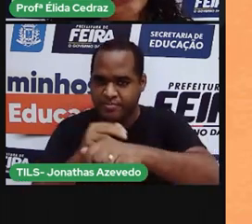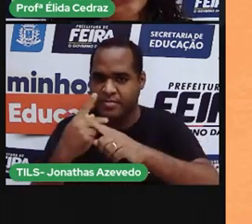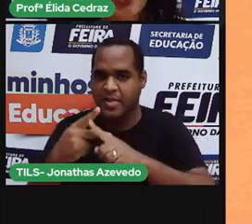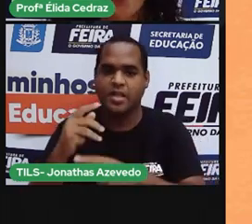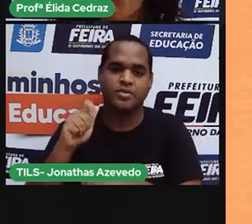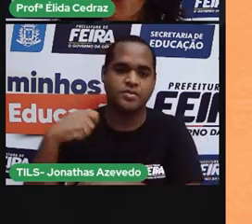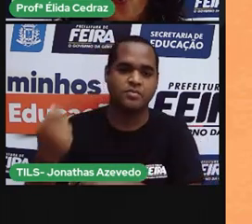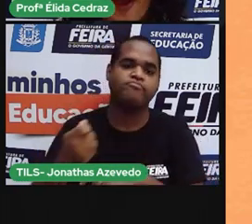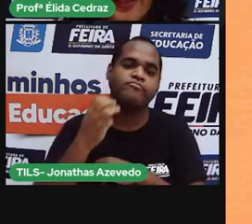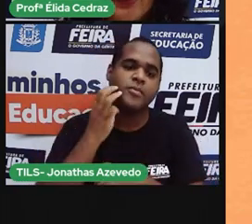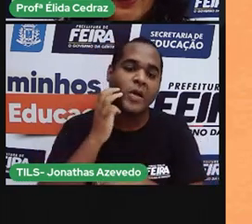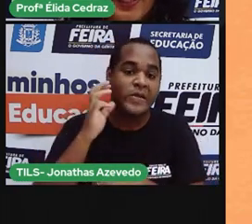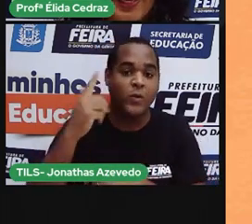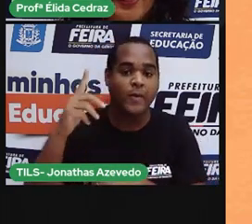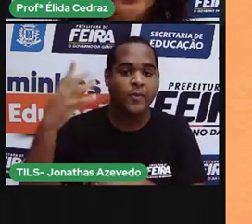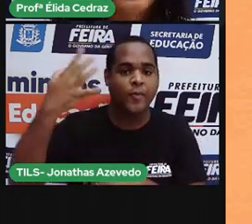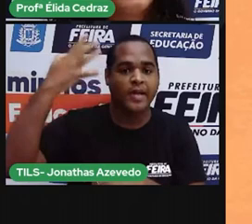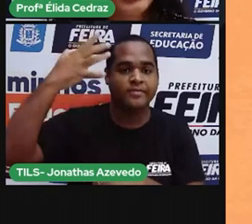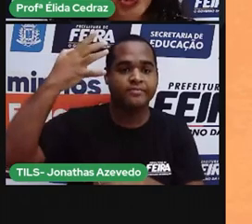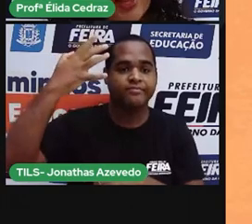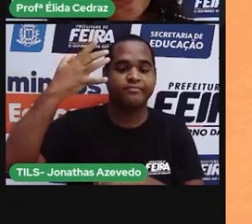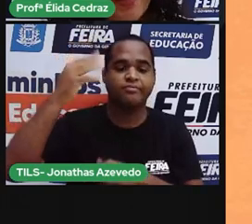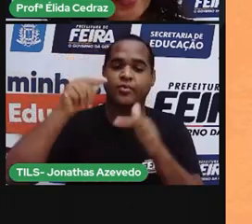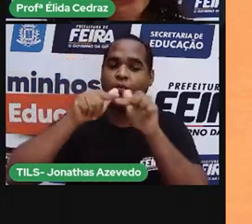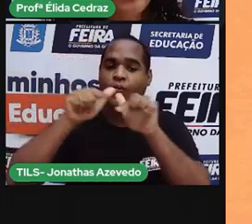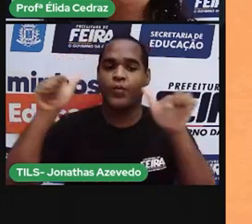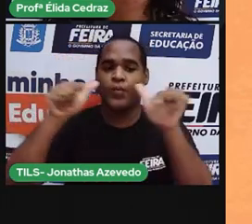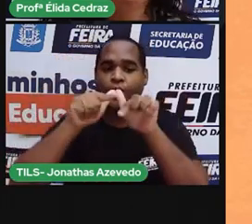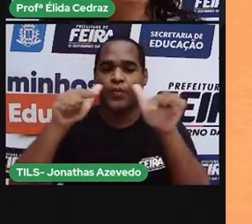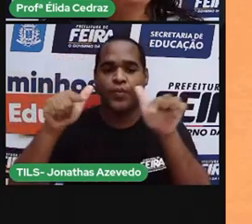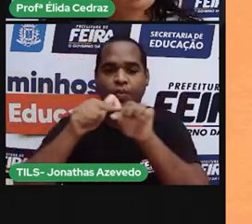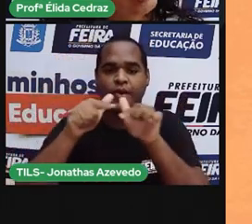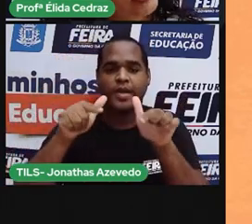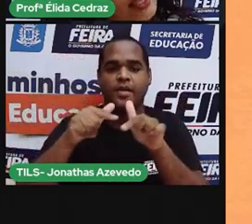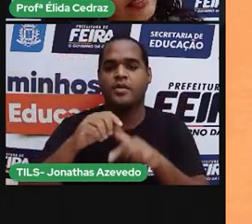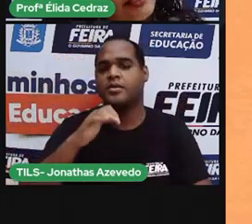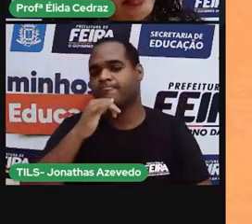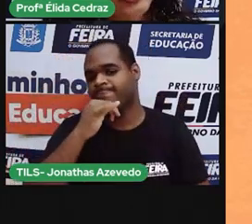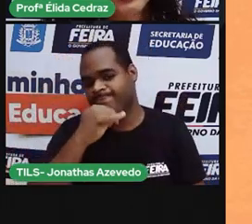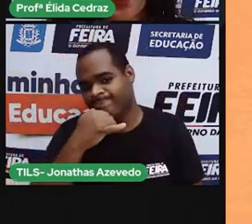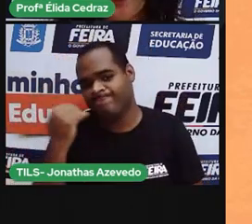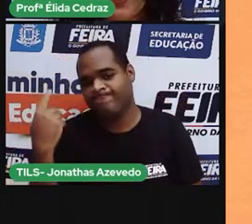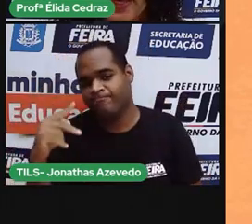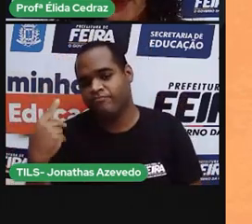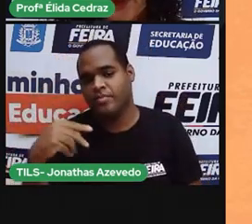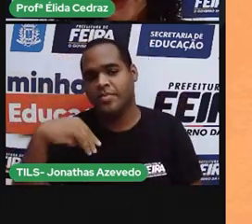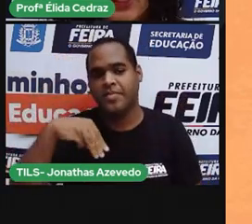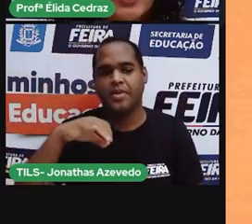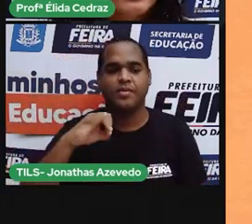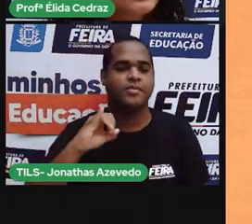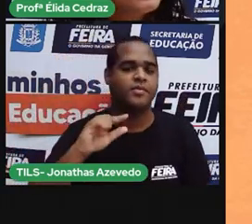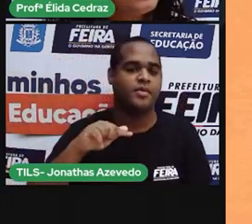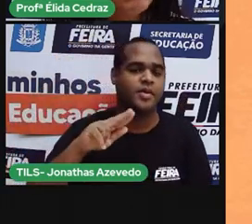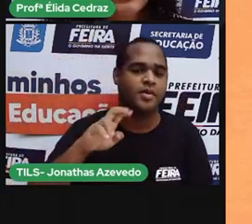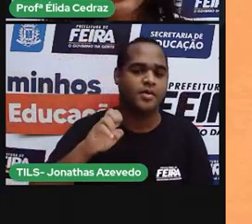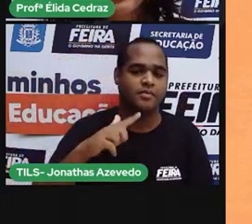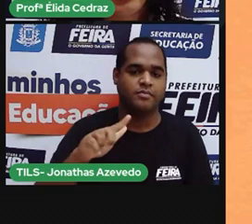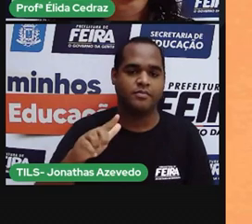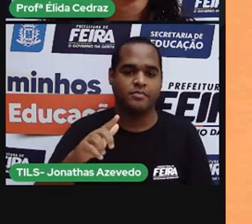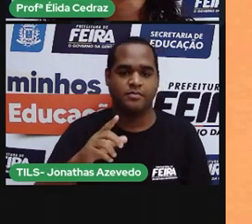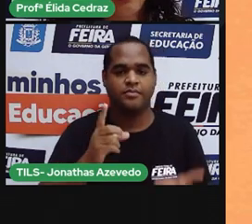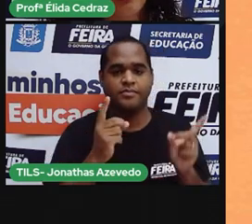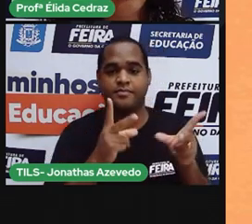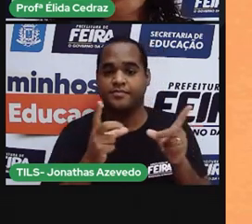Rosinha. O quarto andar está vago para a tristeza de seu Miguel. Se não